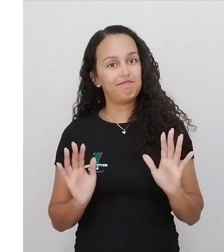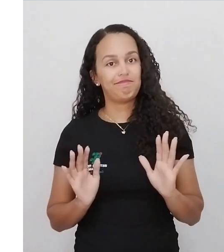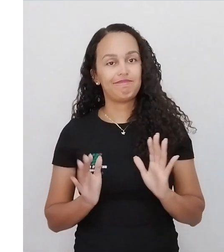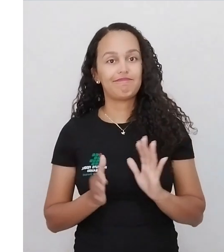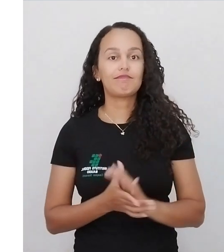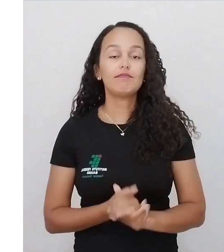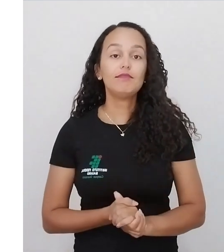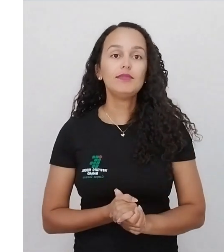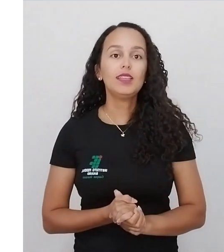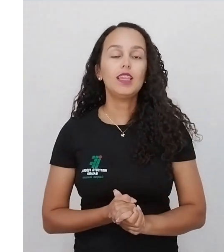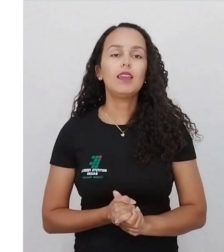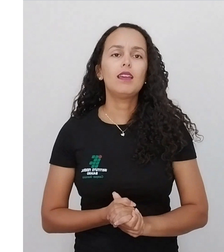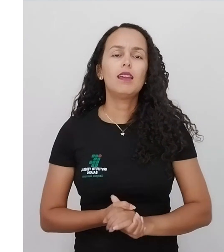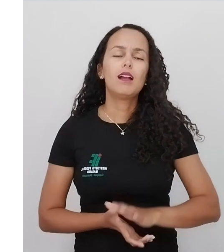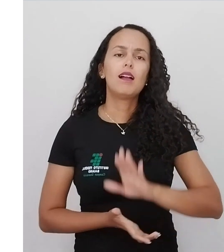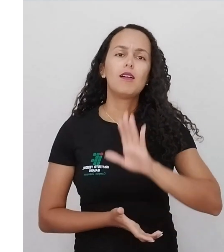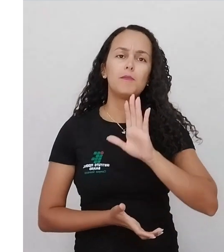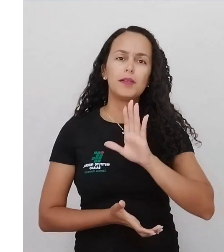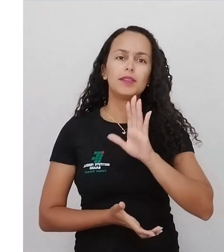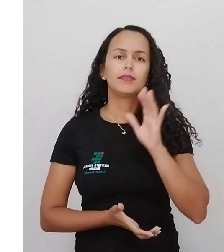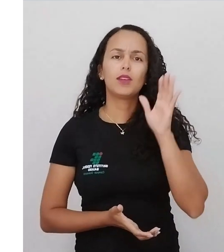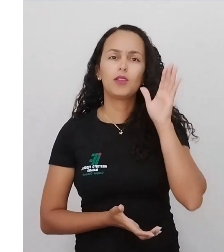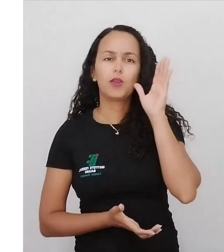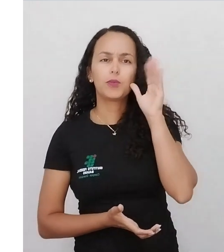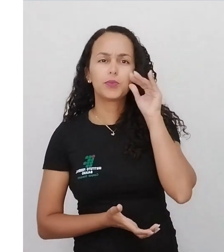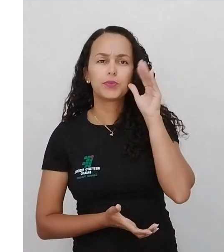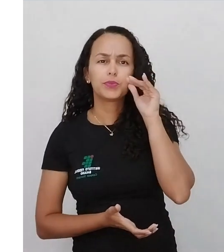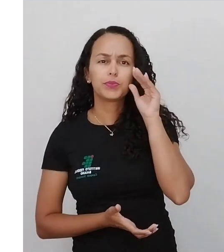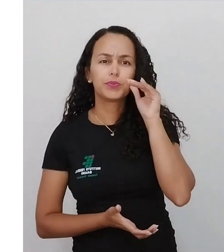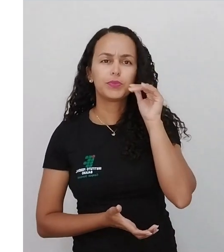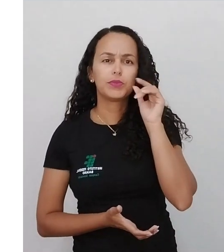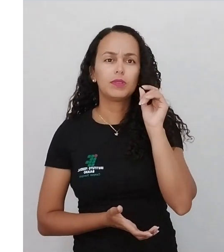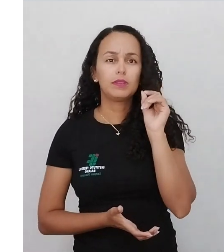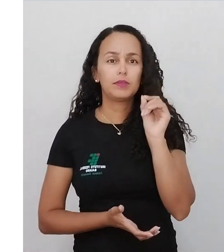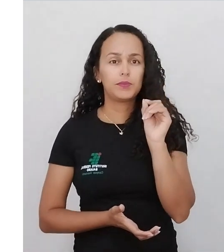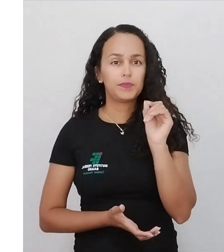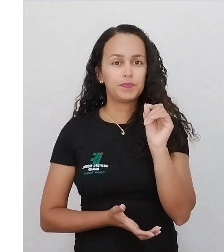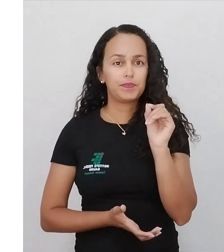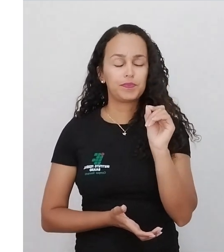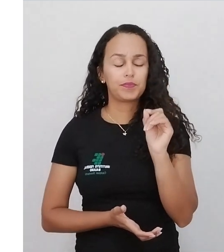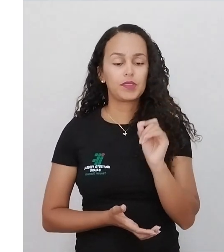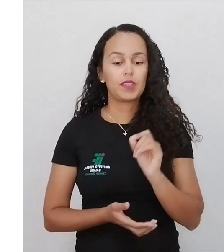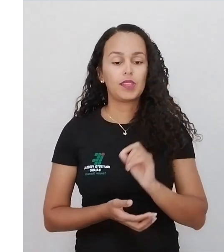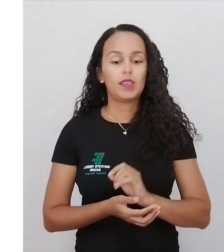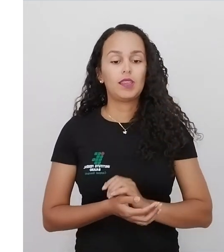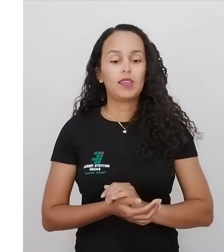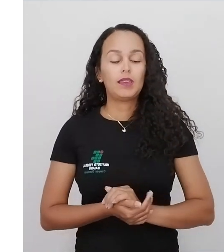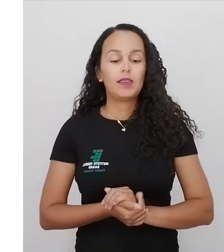Mas assim, curiosamente,